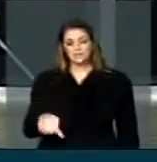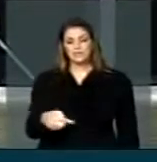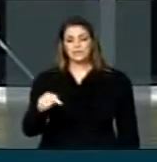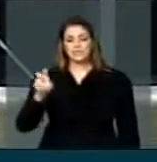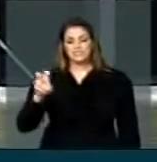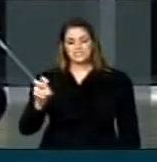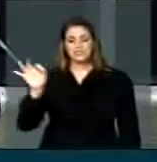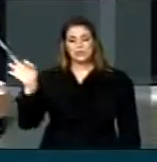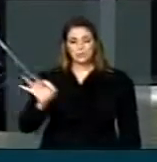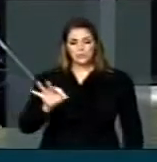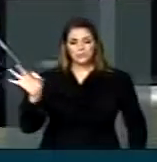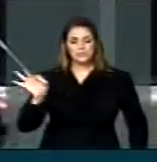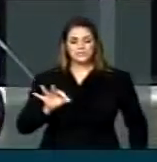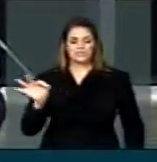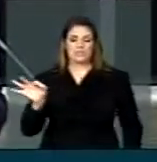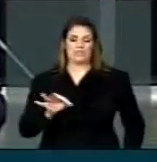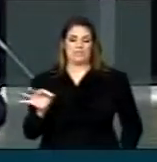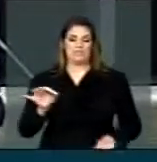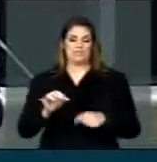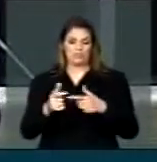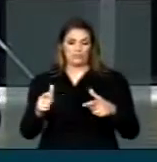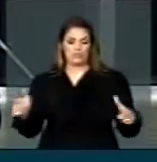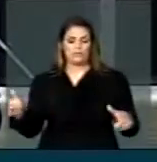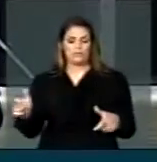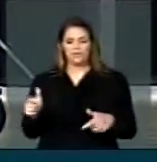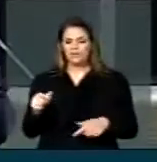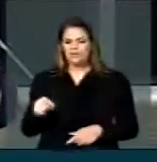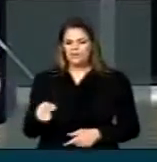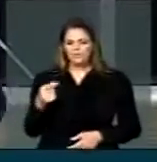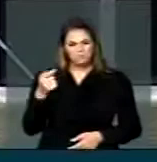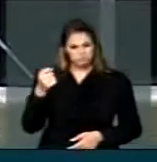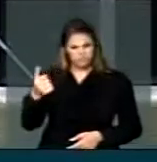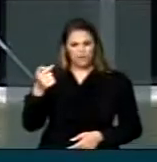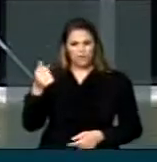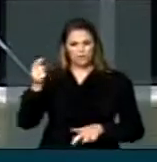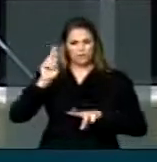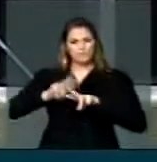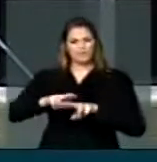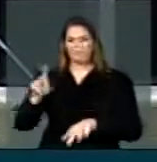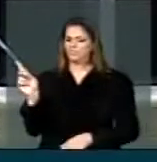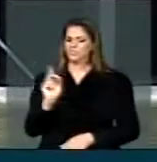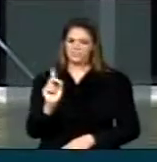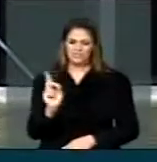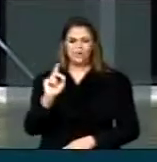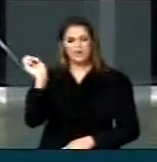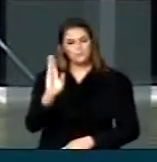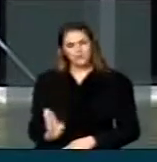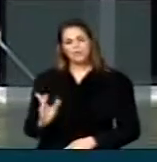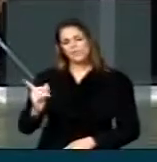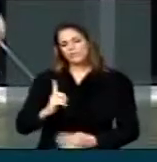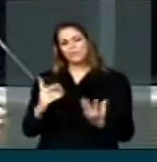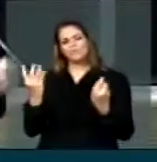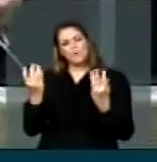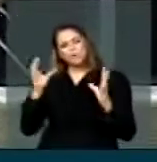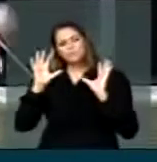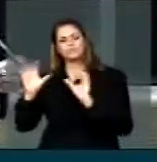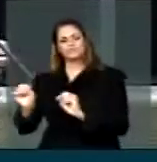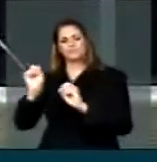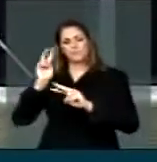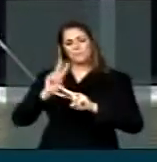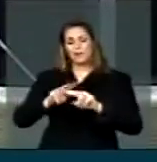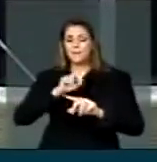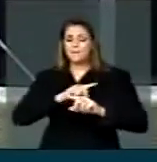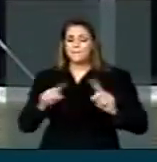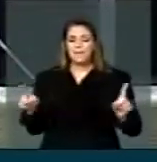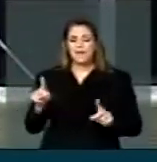403,5%. Então nós não somos um país que prende pouco, somos um país que prende muito. E nós vamos colocar os